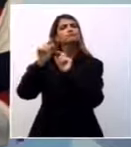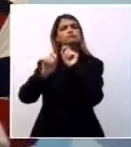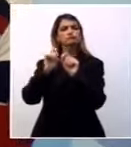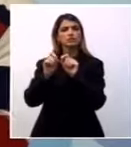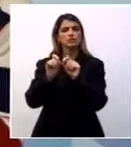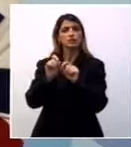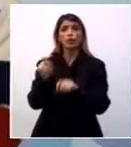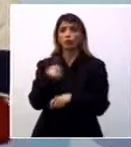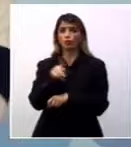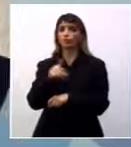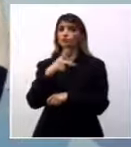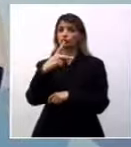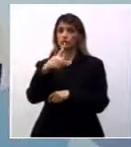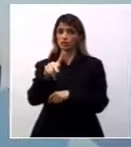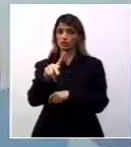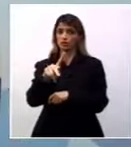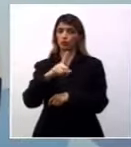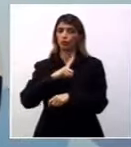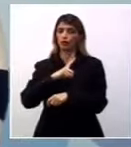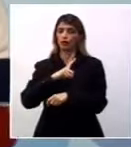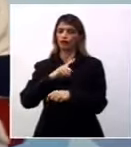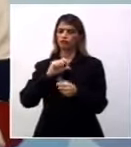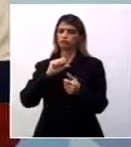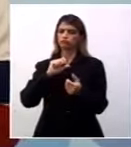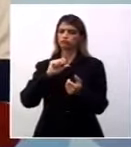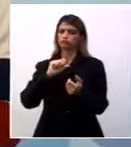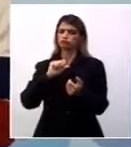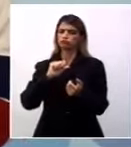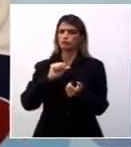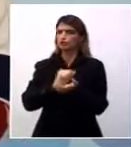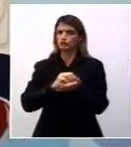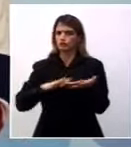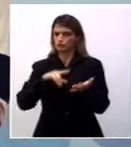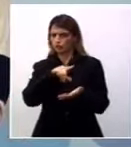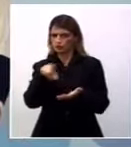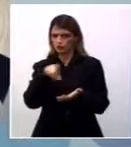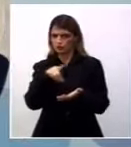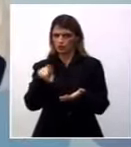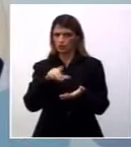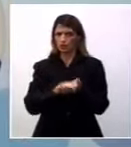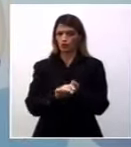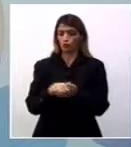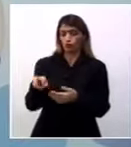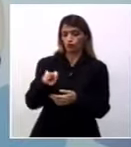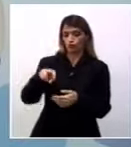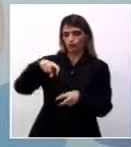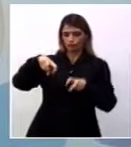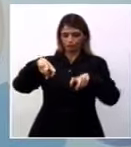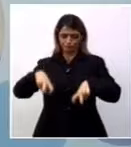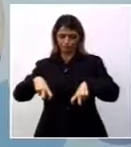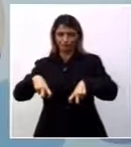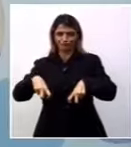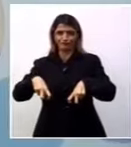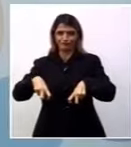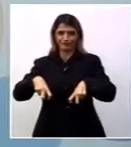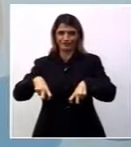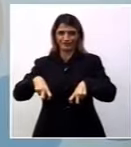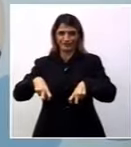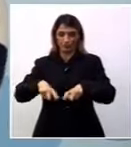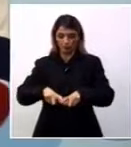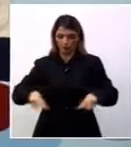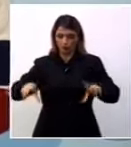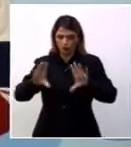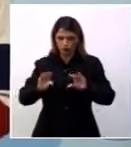seu professor propôs uma atividade para você. Ele colocou vocês dois de joelho no chão, no tatame